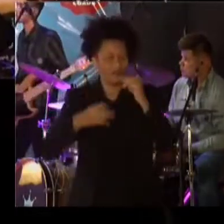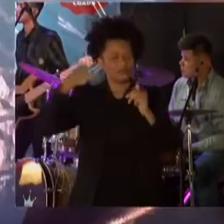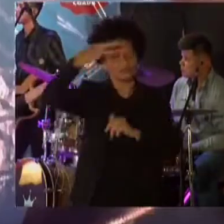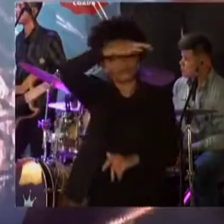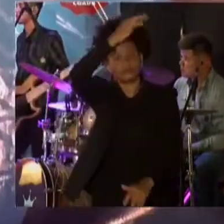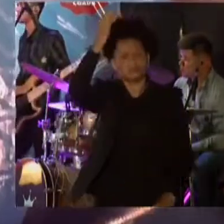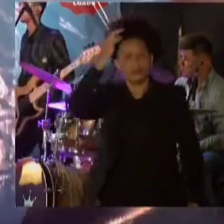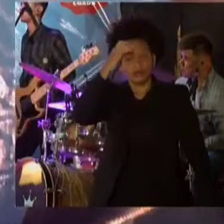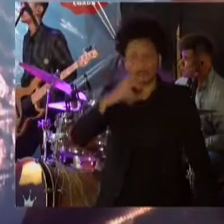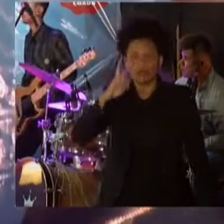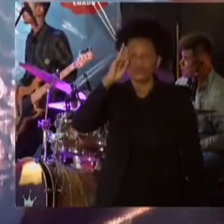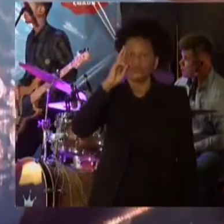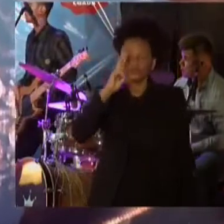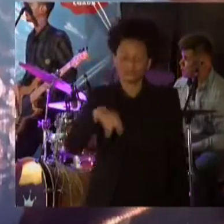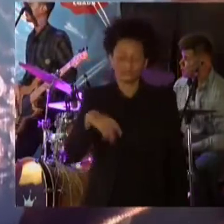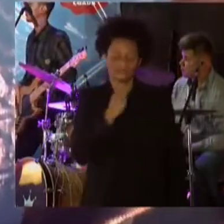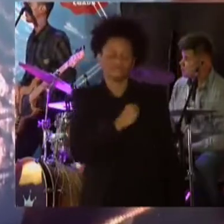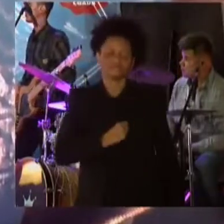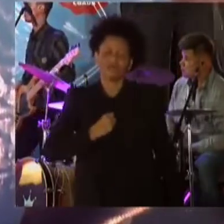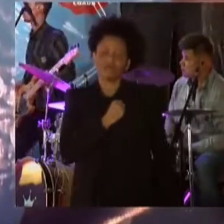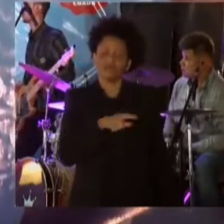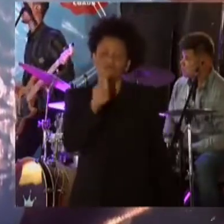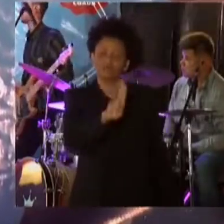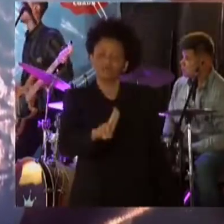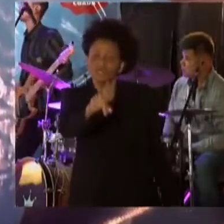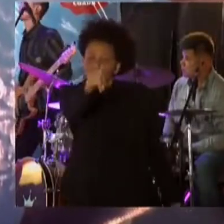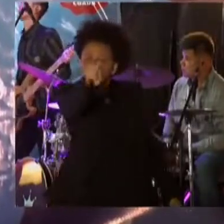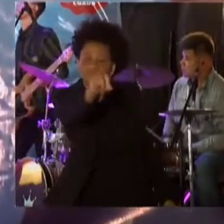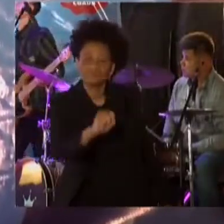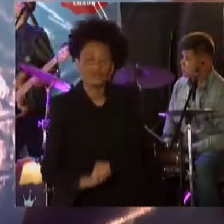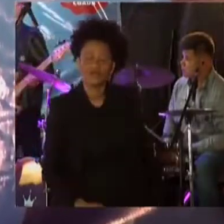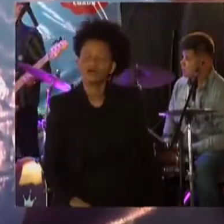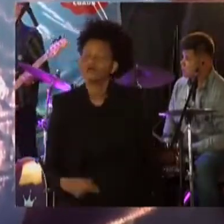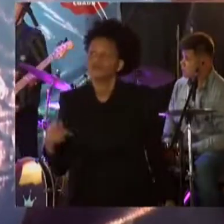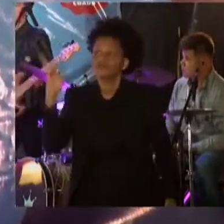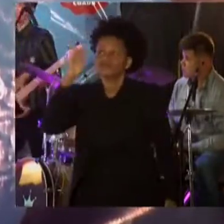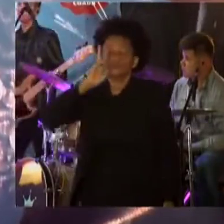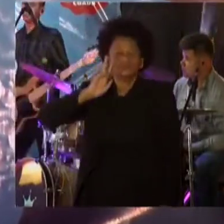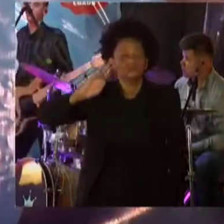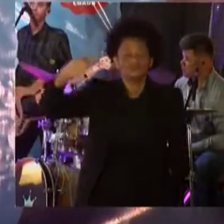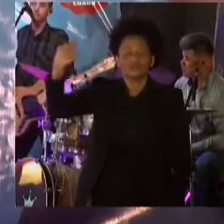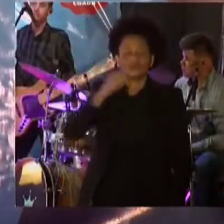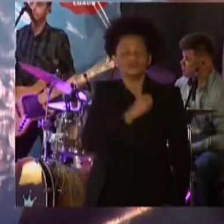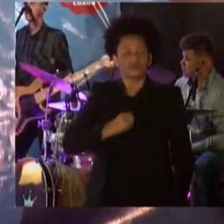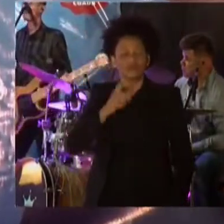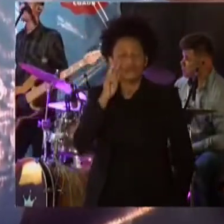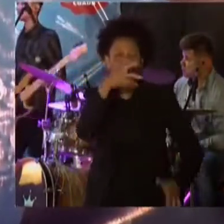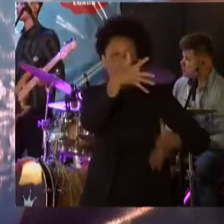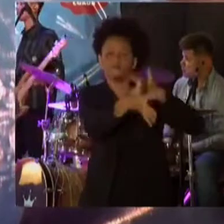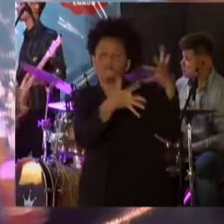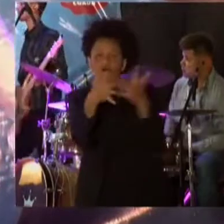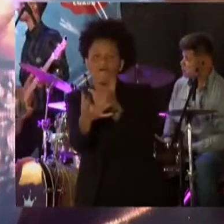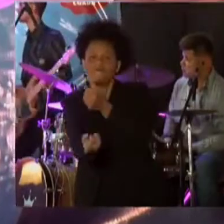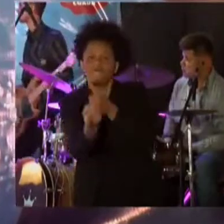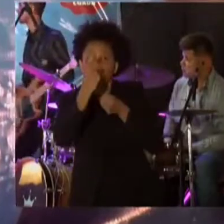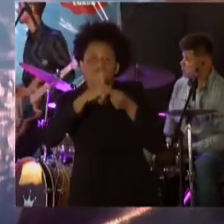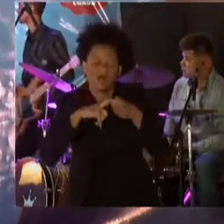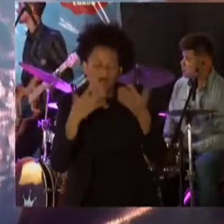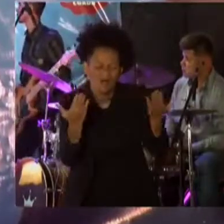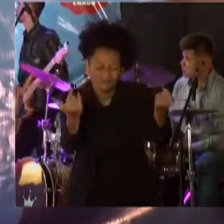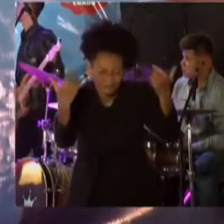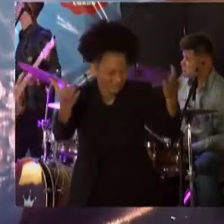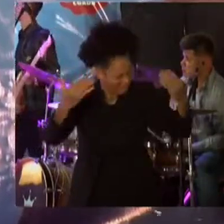O Senhor está com saudade de te usar. O Senhor está com saudade de te ouvir. E Ele está dizendo, volta, porque eu estou de